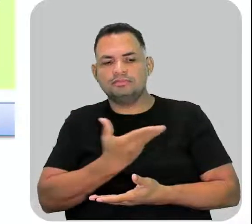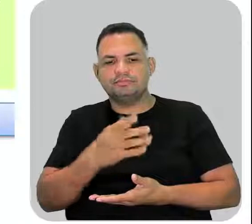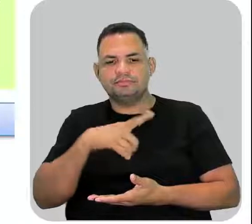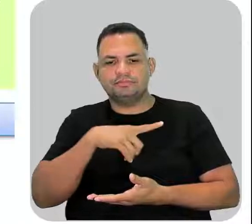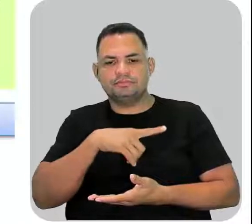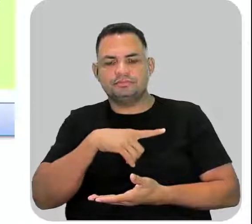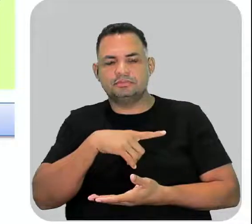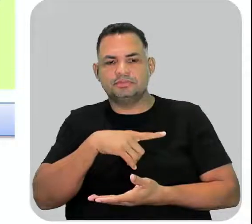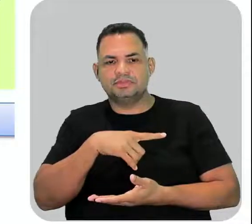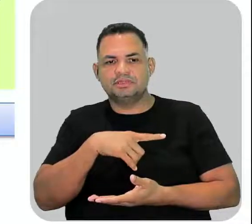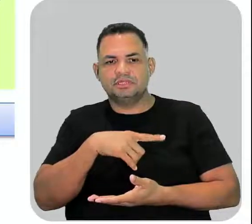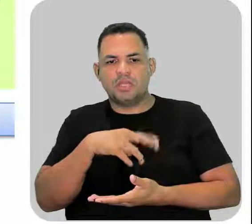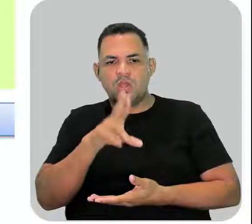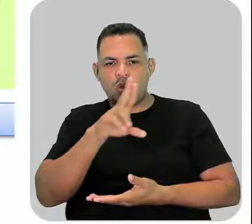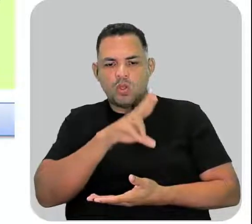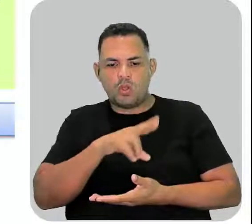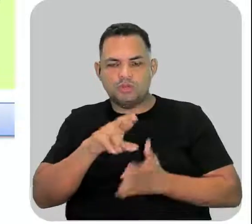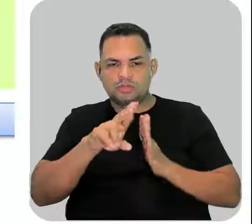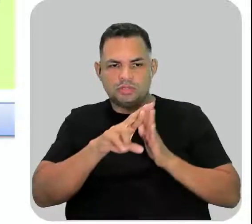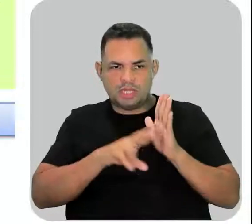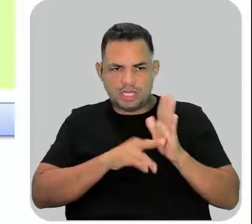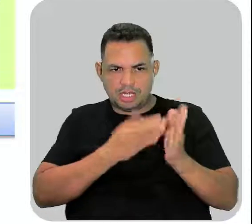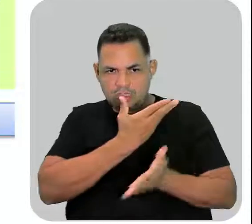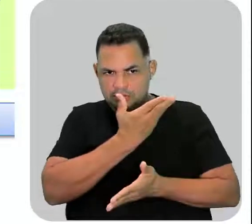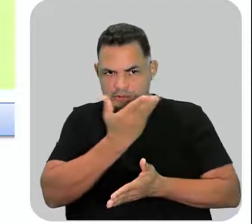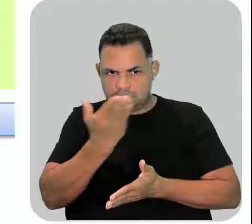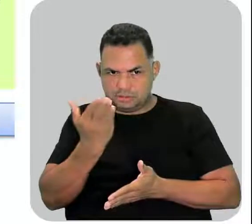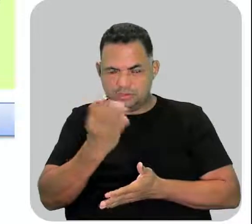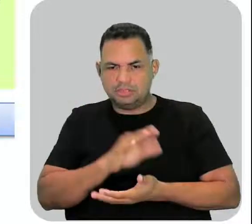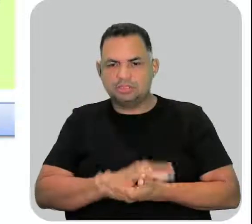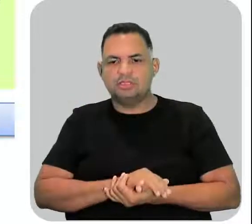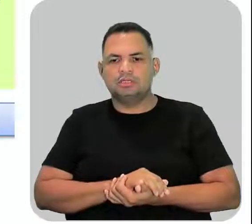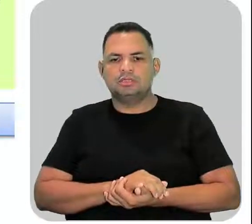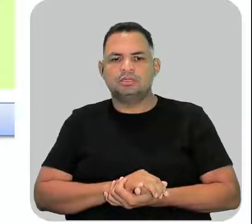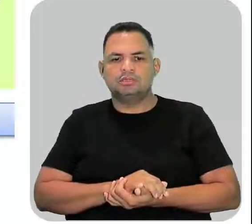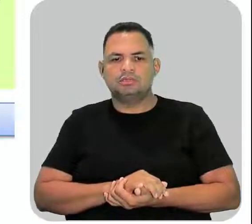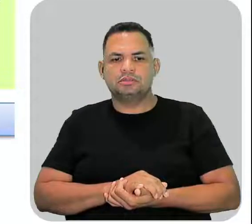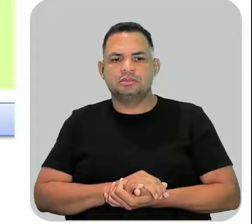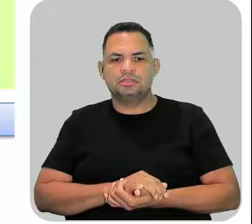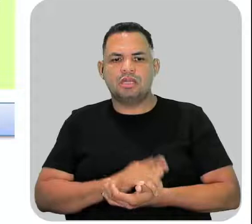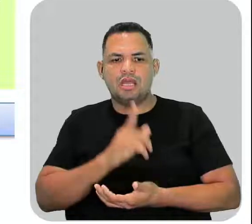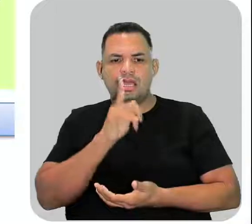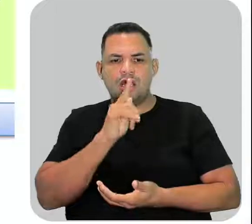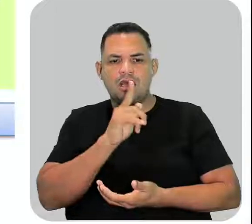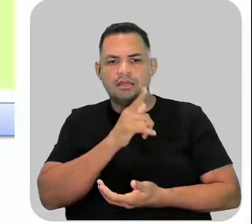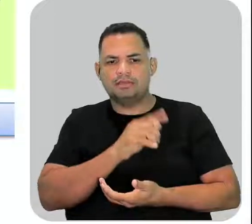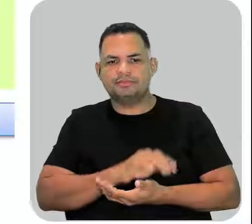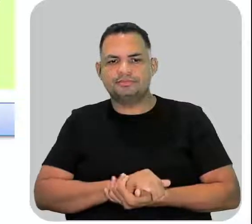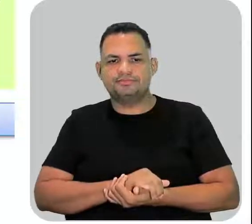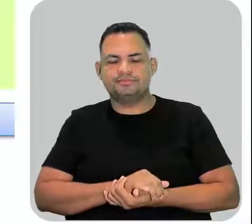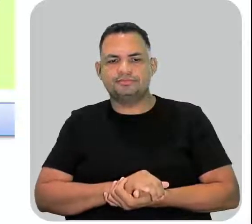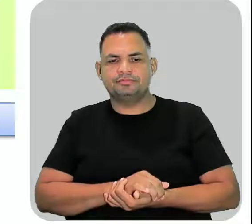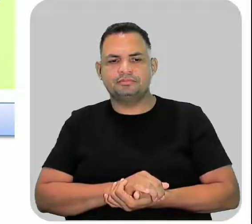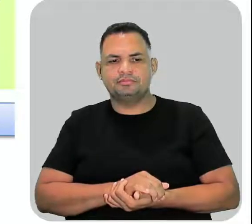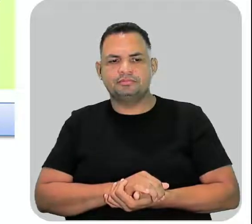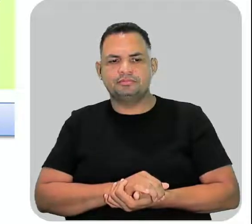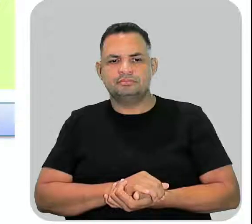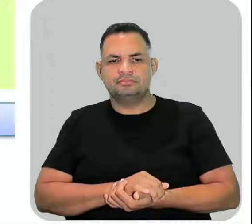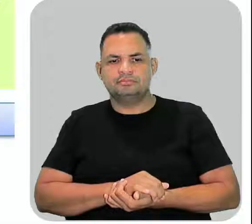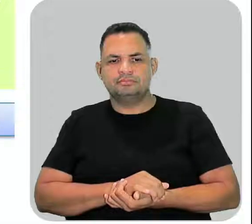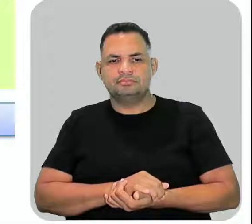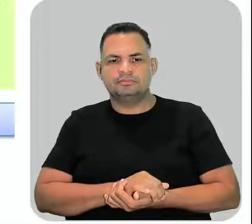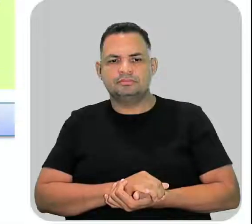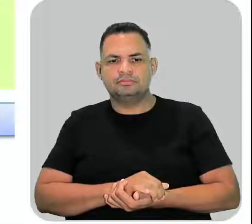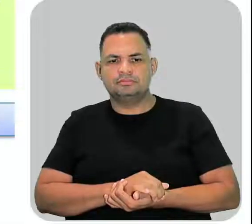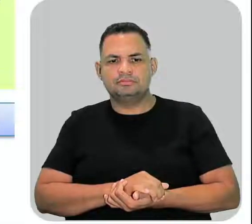gente aplica a regrinha de Markov-Nikov e aí nós temos aqui a água, olha só, onde o